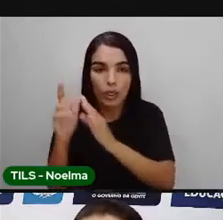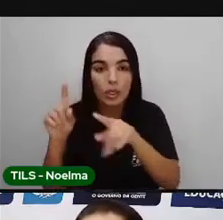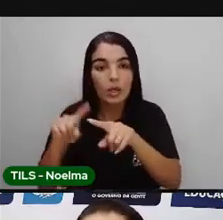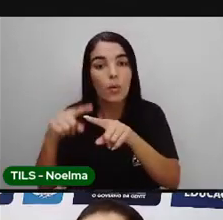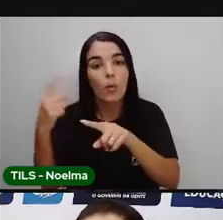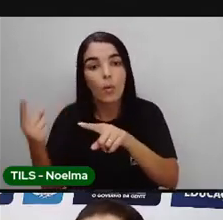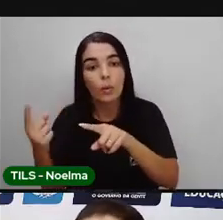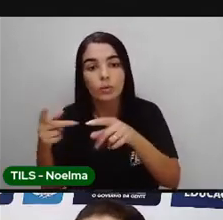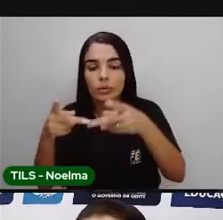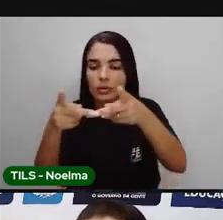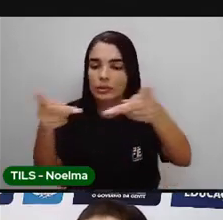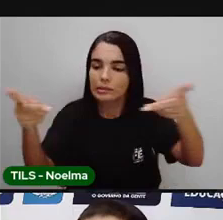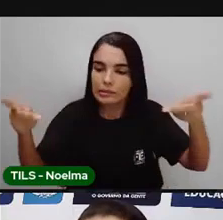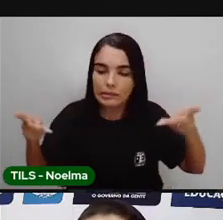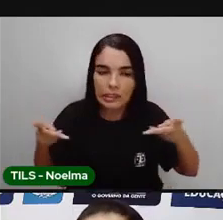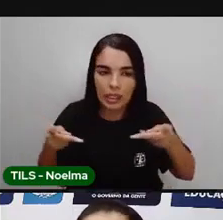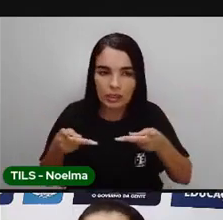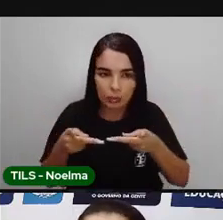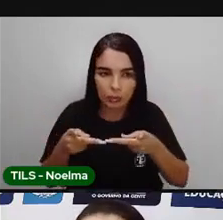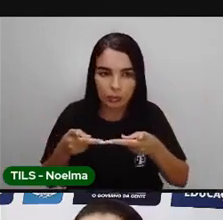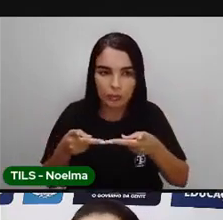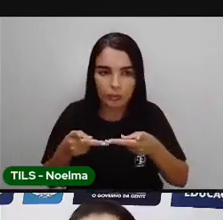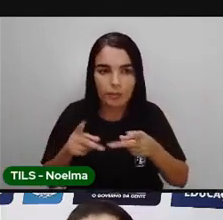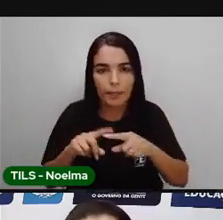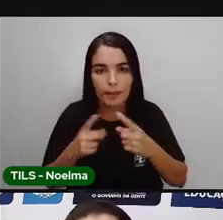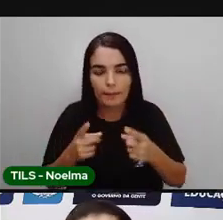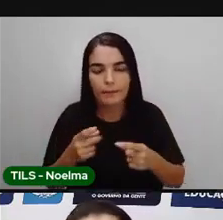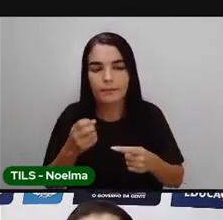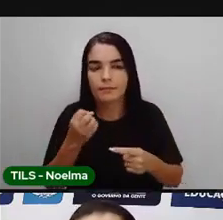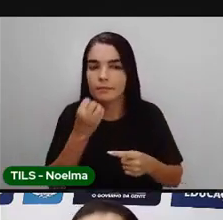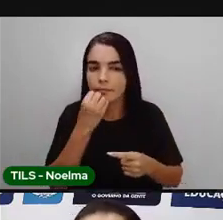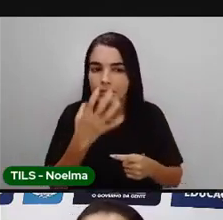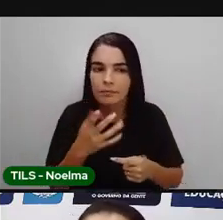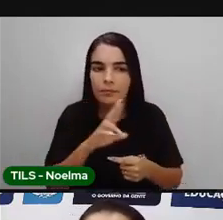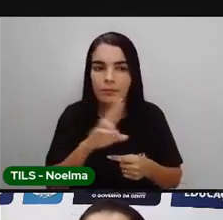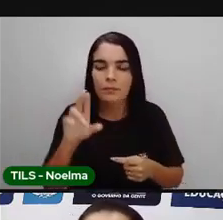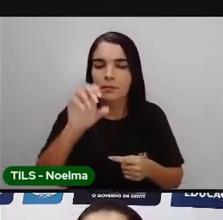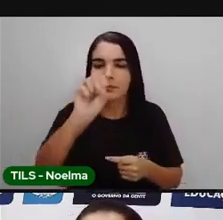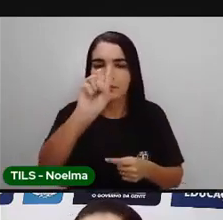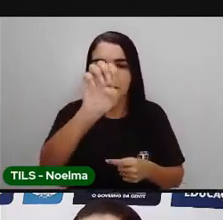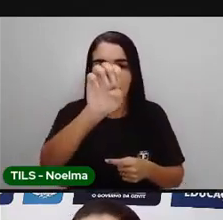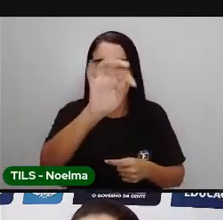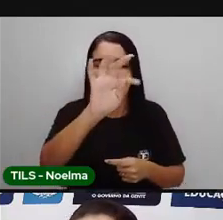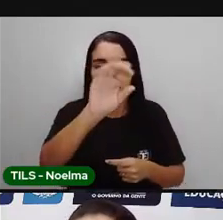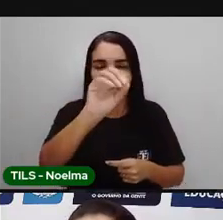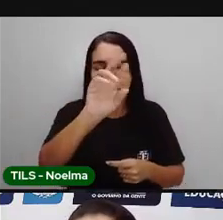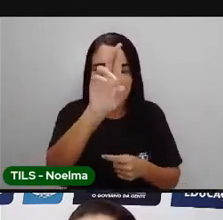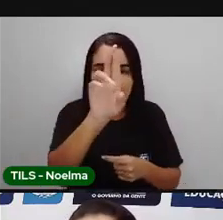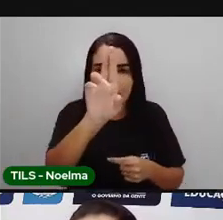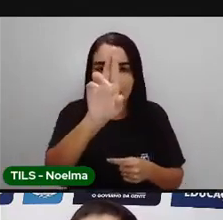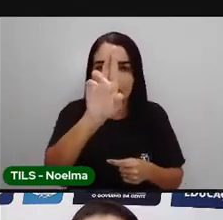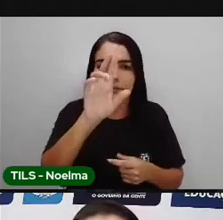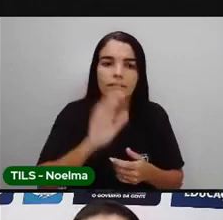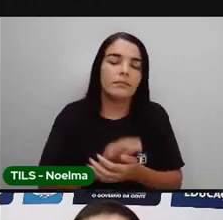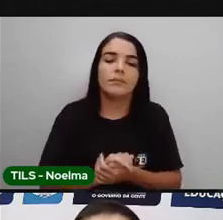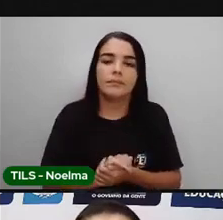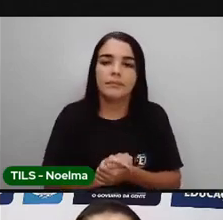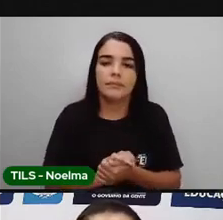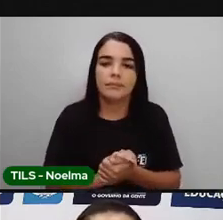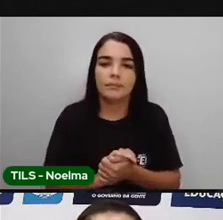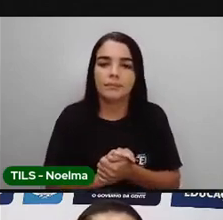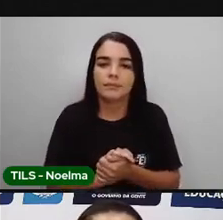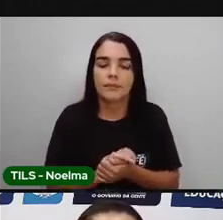setor, ou também chamado gráfico de pizza. Mas para ficar mais interessante, vamos usar o nomezinho correto, que é gráfico de setor,